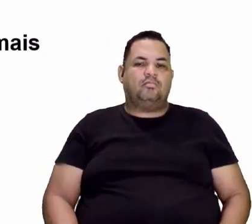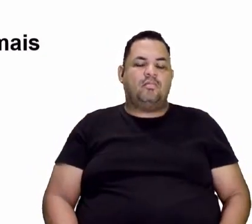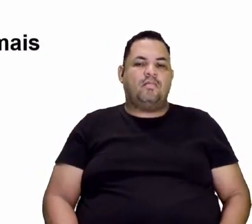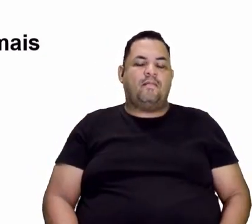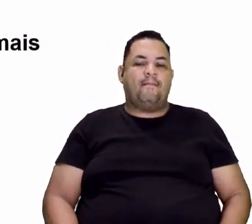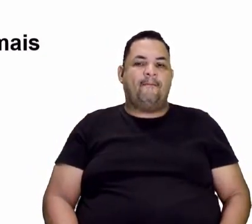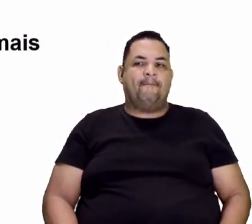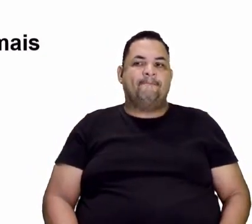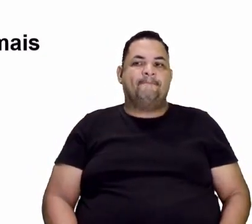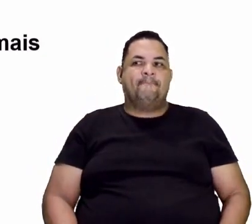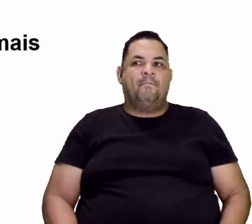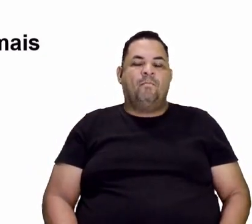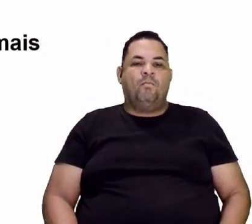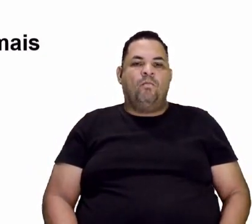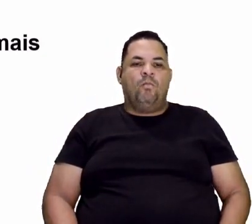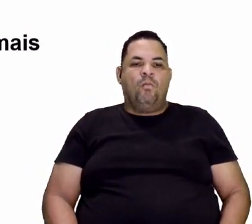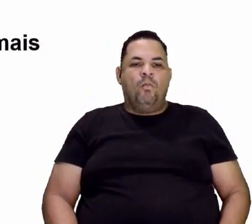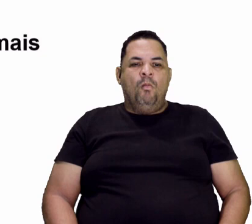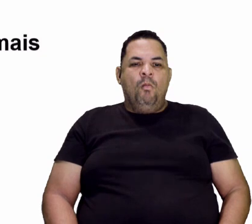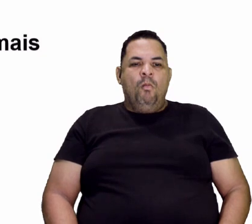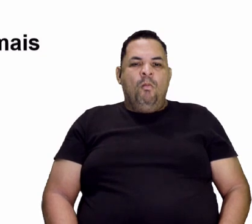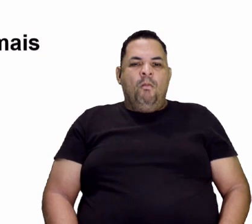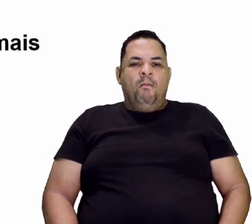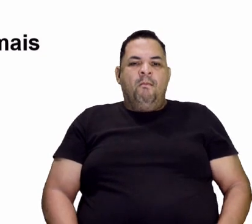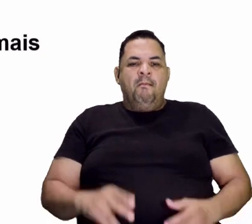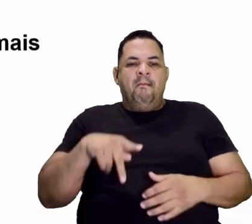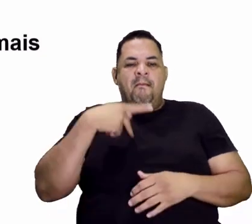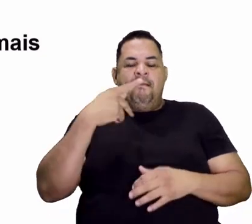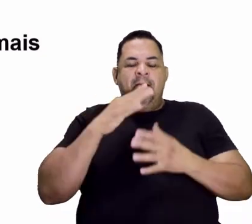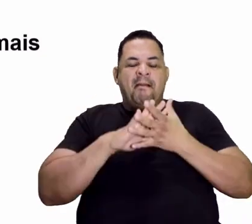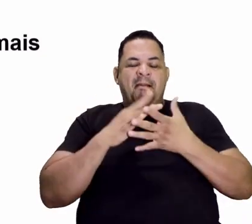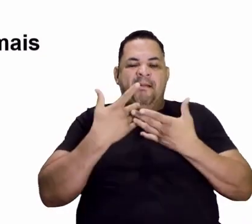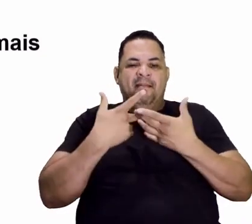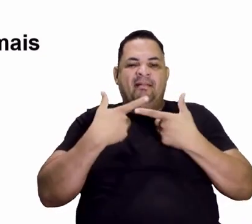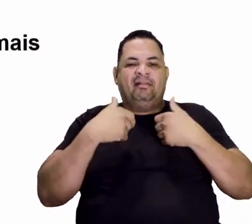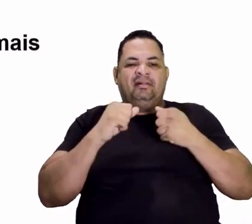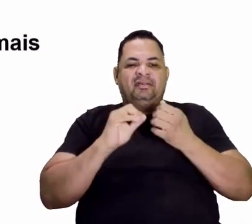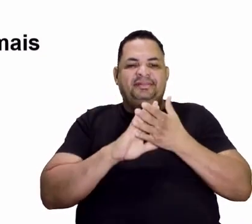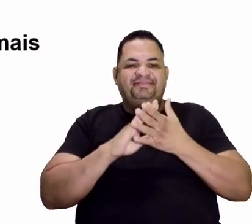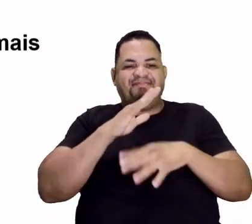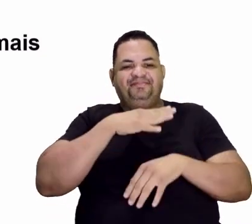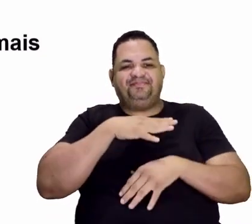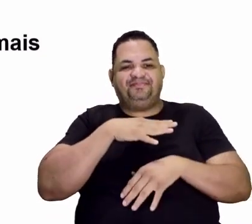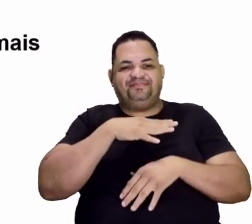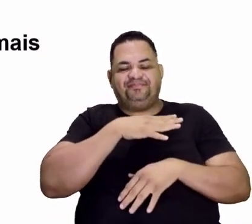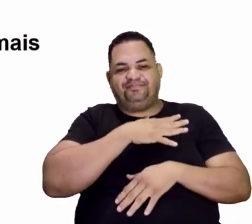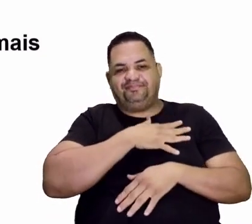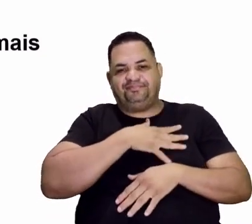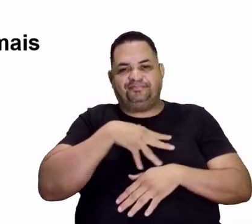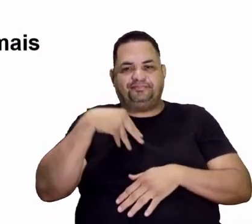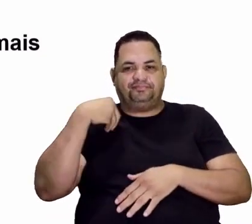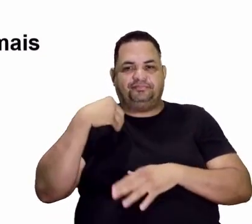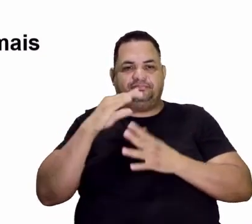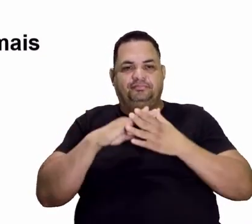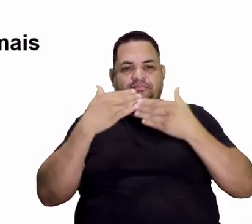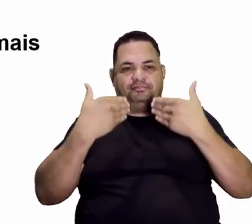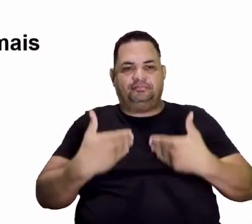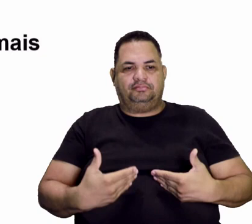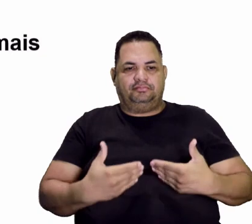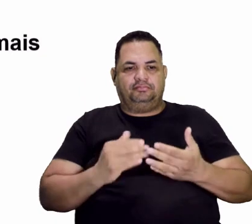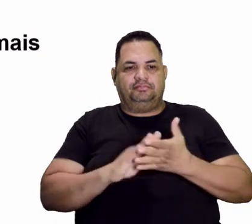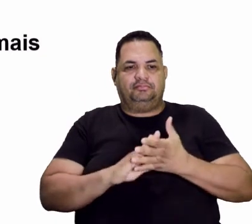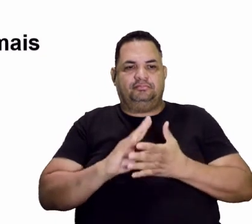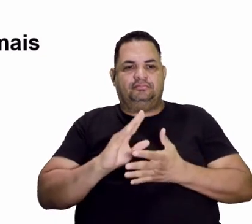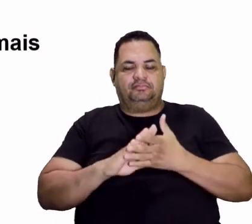Aqui a gente traz alguns pensadores que eles vão falar sobre a linguagem. O Aristóteles vai dizer que o humano é um ser de